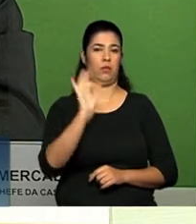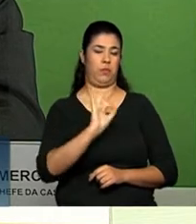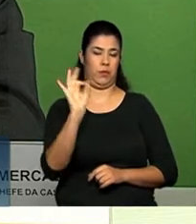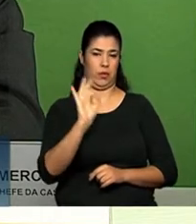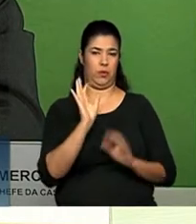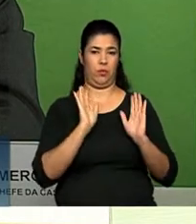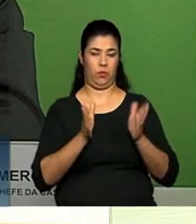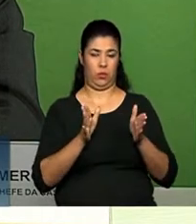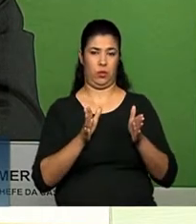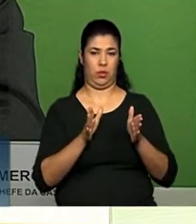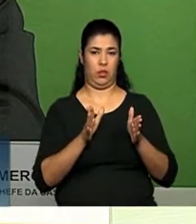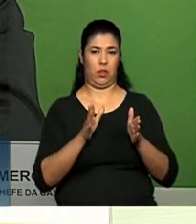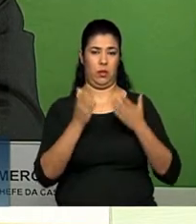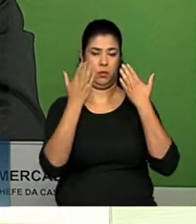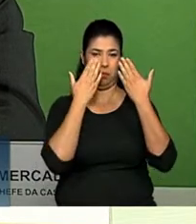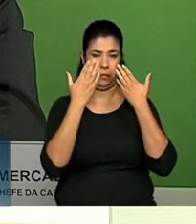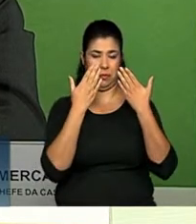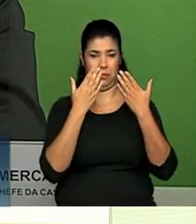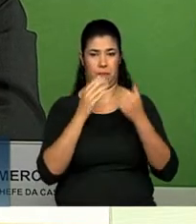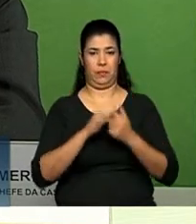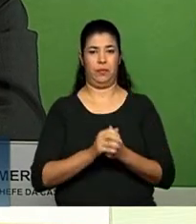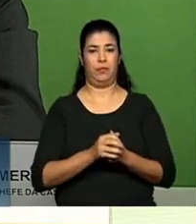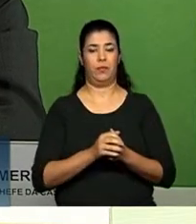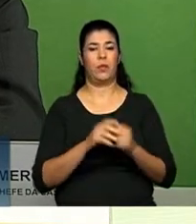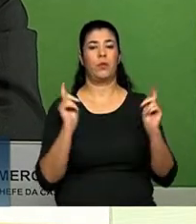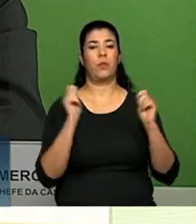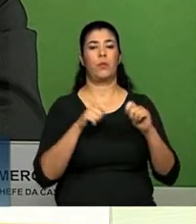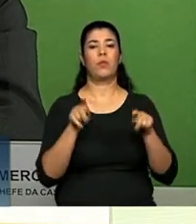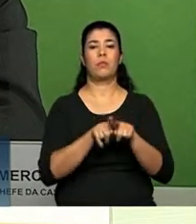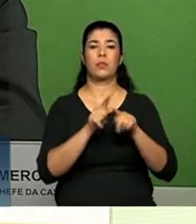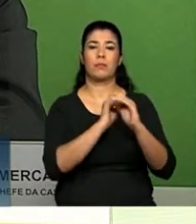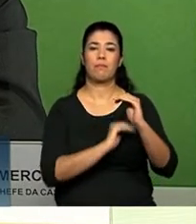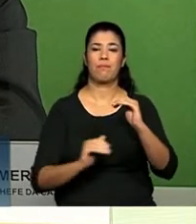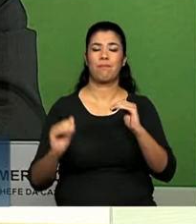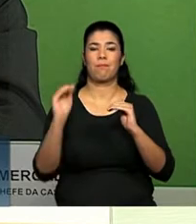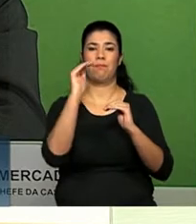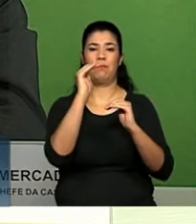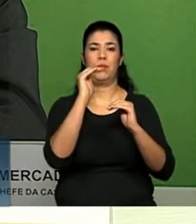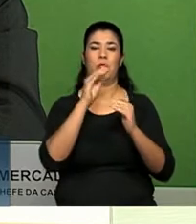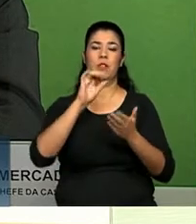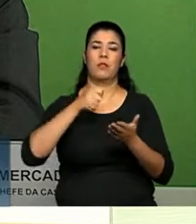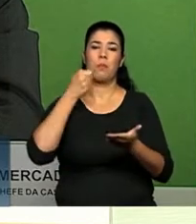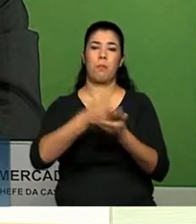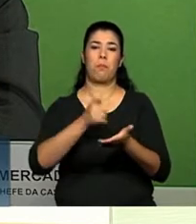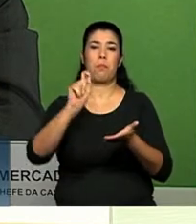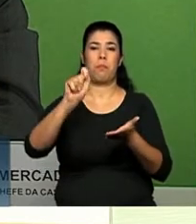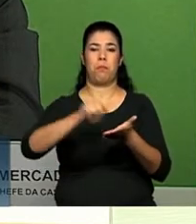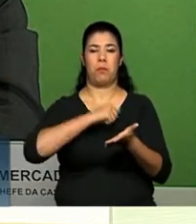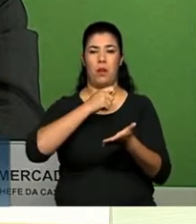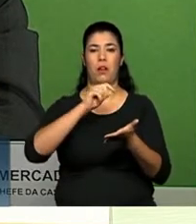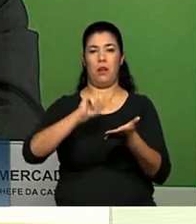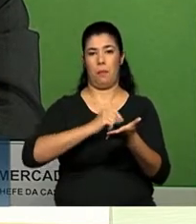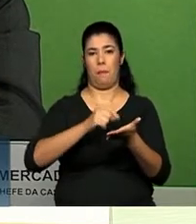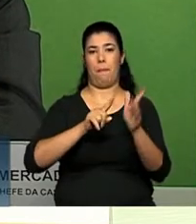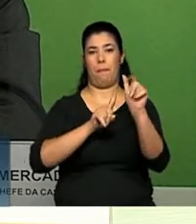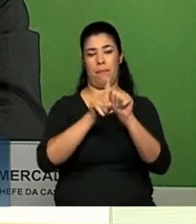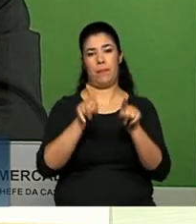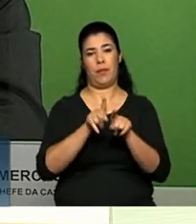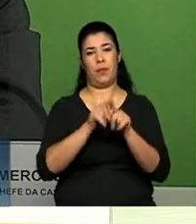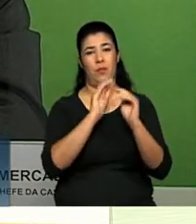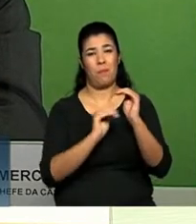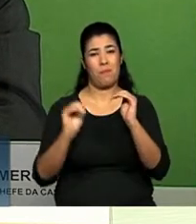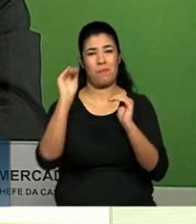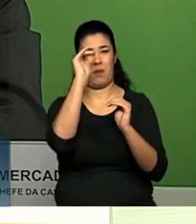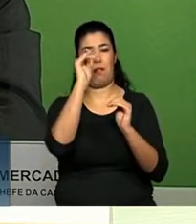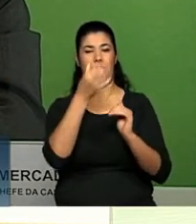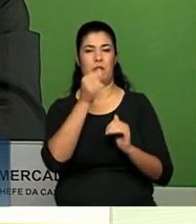6,4% de possibilidade de aumento na matrícula. O que está fora, o que está acima disso, vai ter que ser